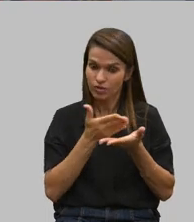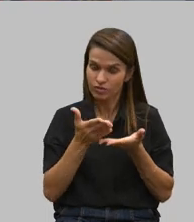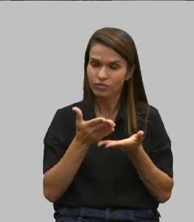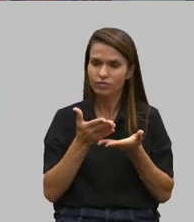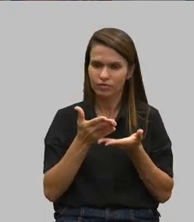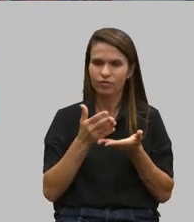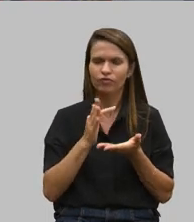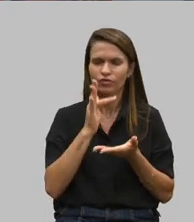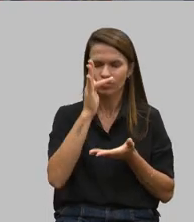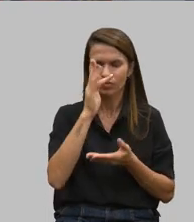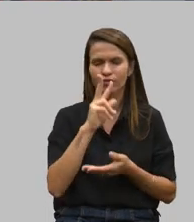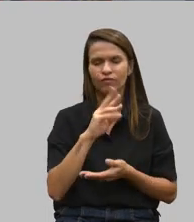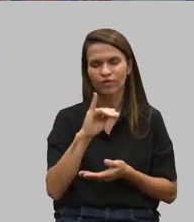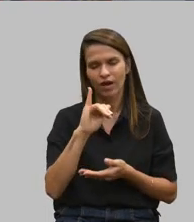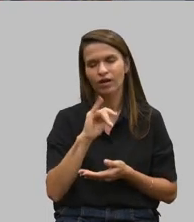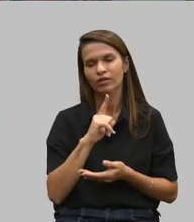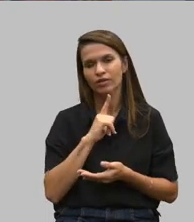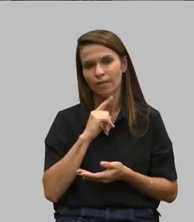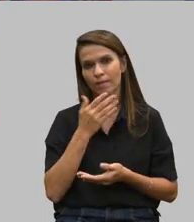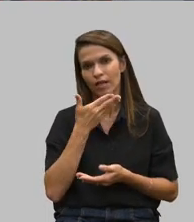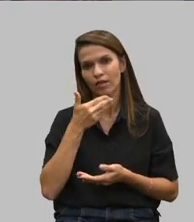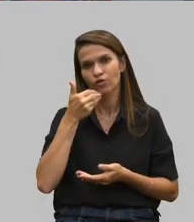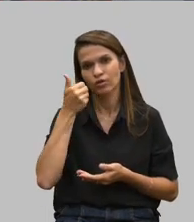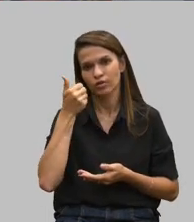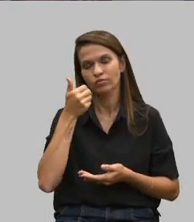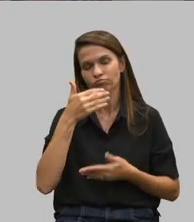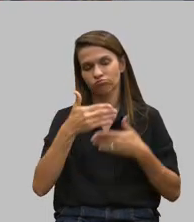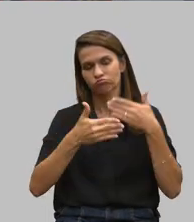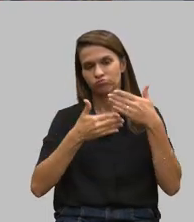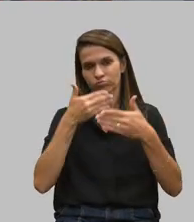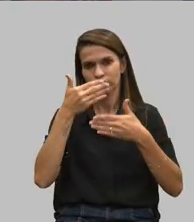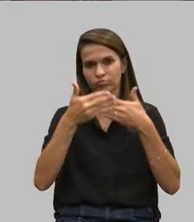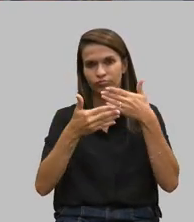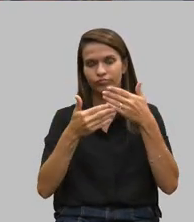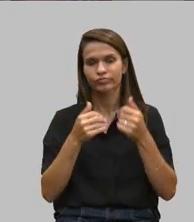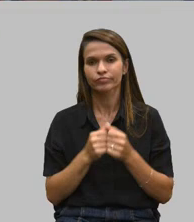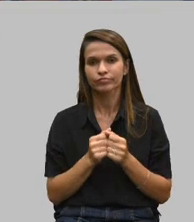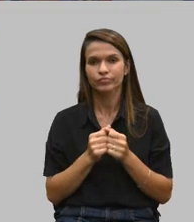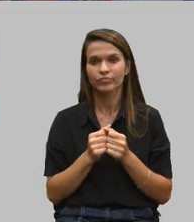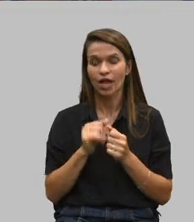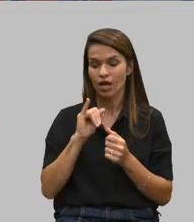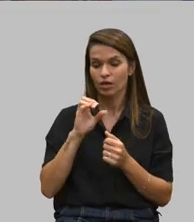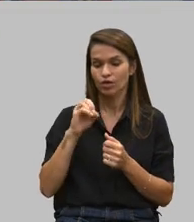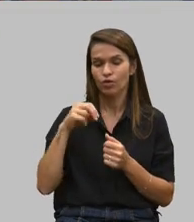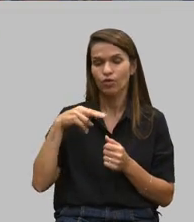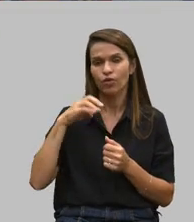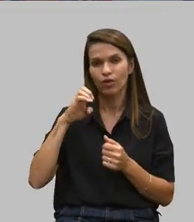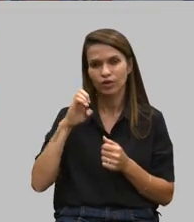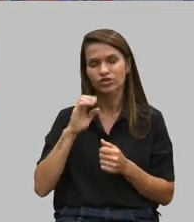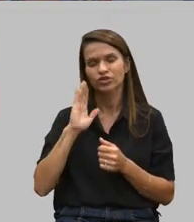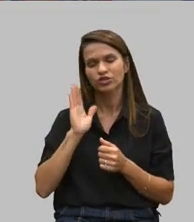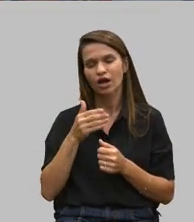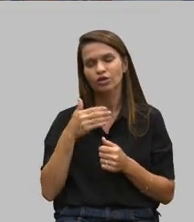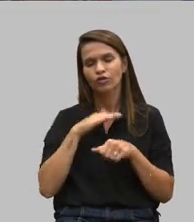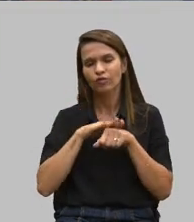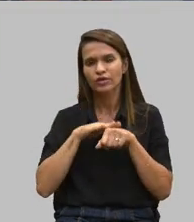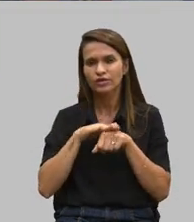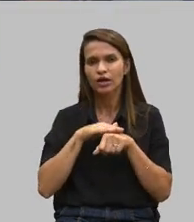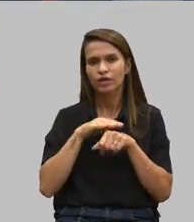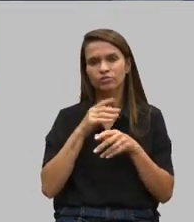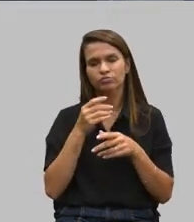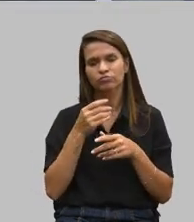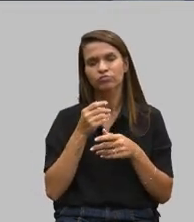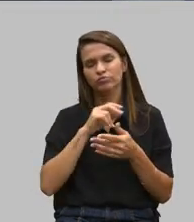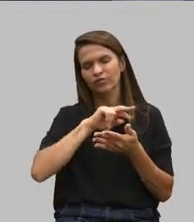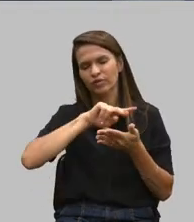fazer né ion que a gente a ion já já veio conversando aqui do lado alguns pontos que devem ser melhorados mas nós temos que